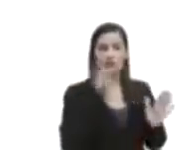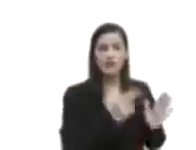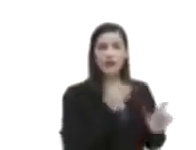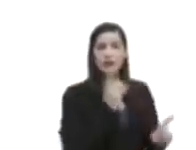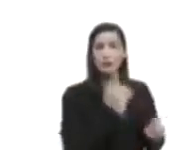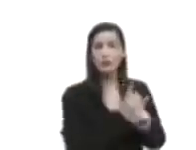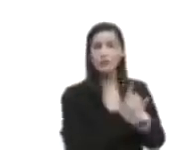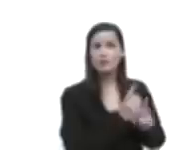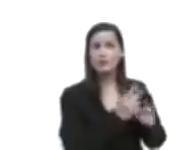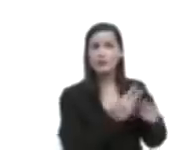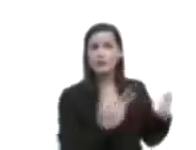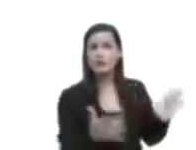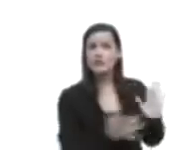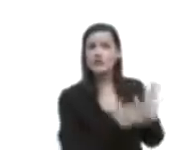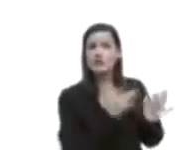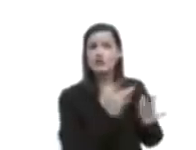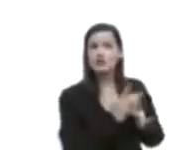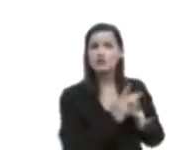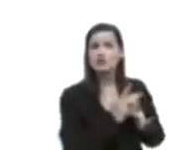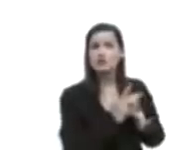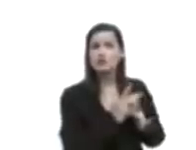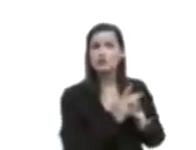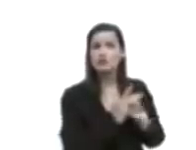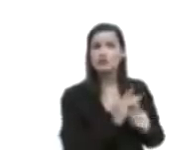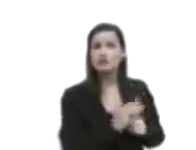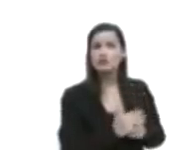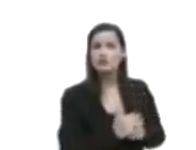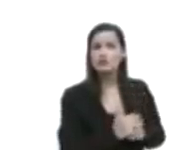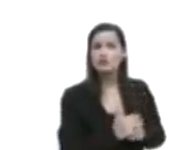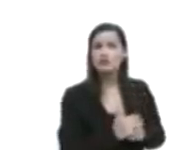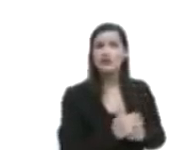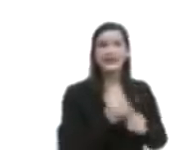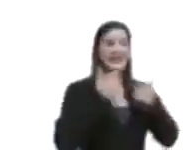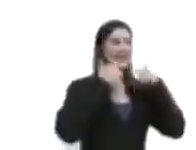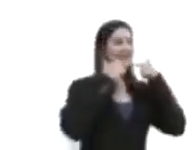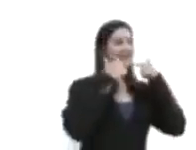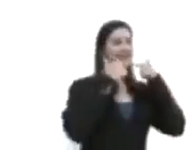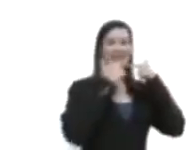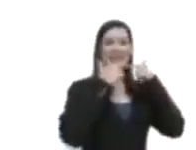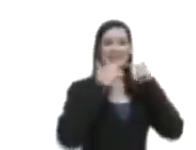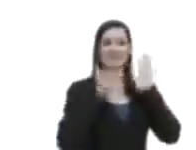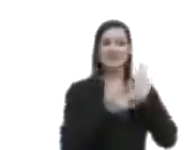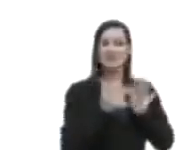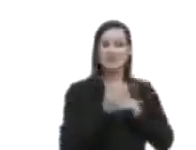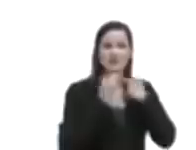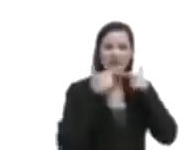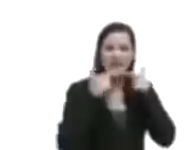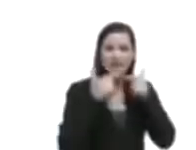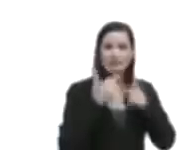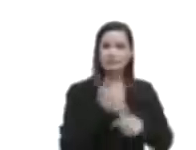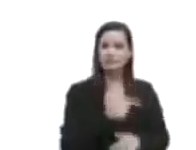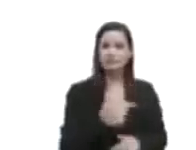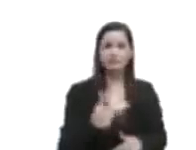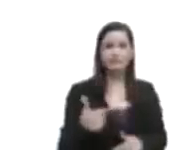Você não vai encontrar. Não que Jesus não era alegre. Agora, procure passagens de Jesus